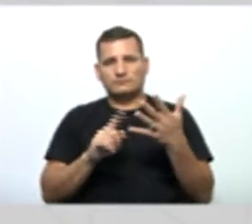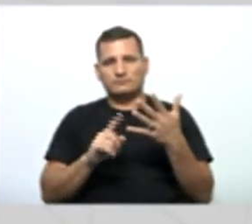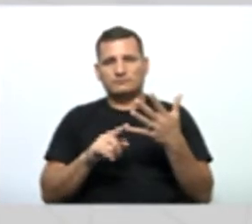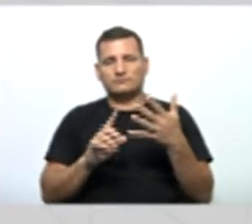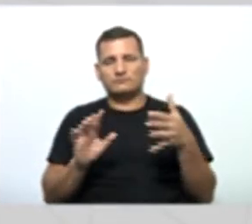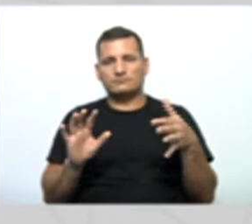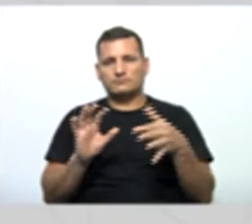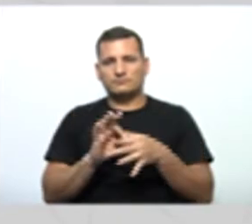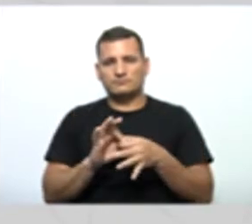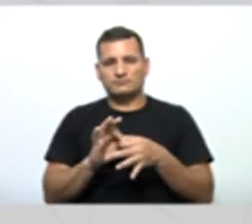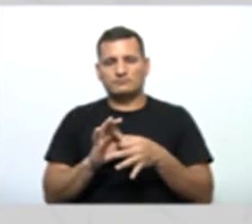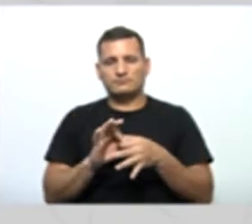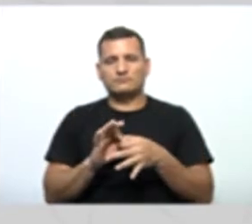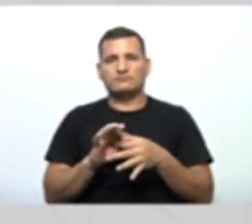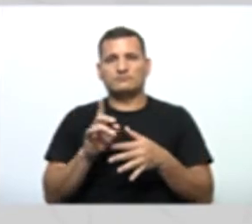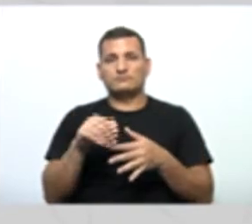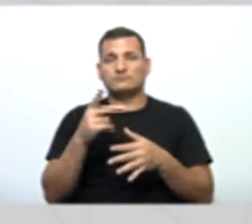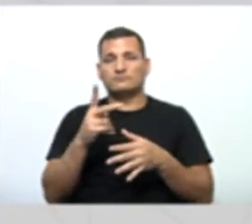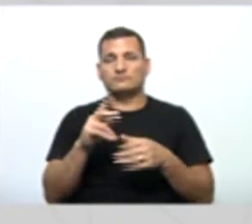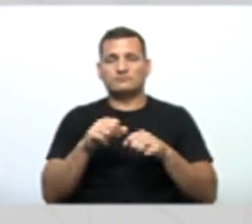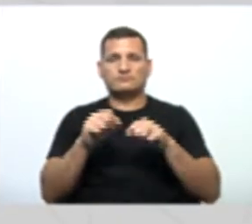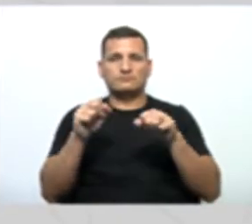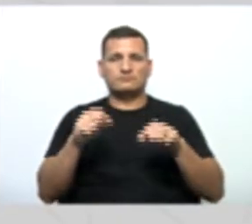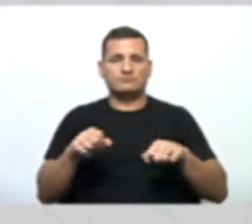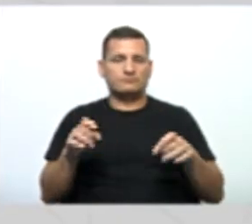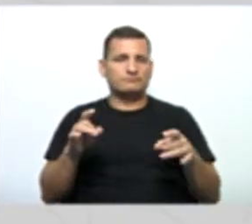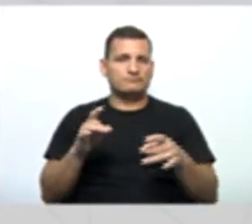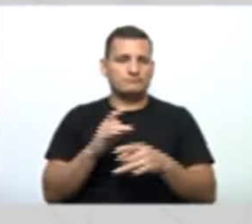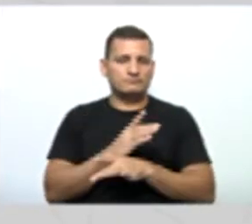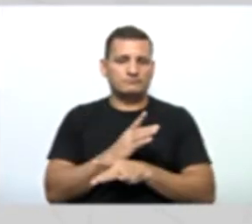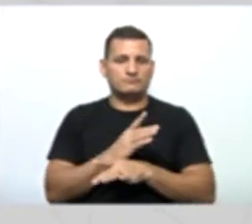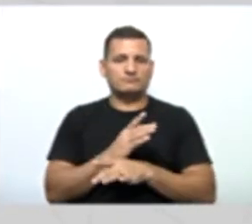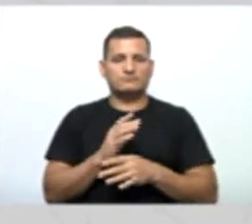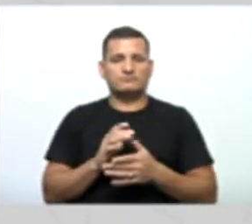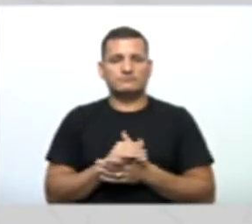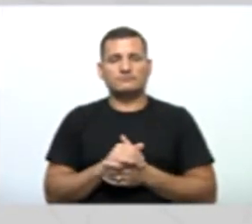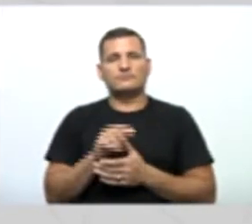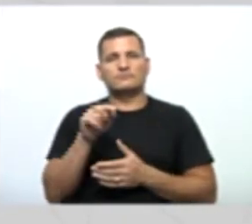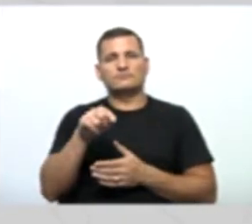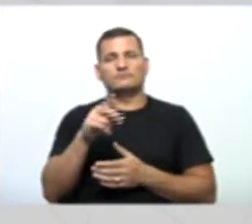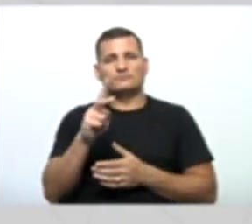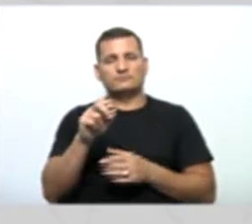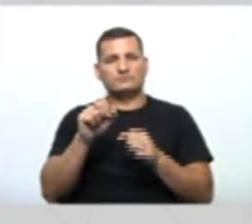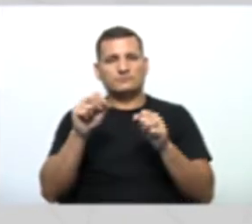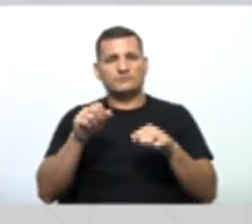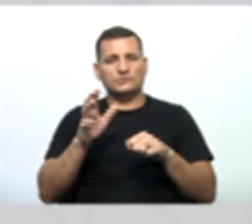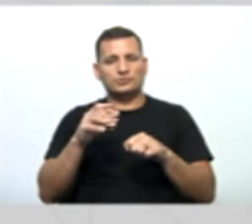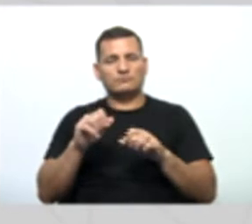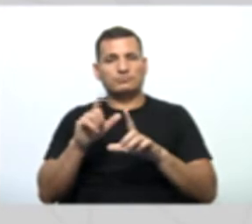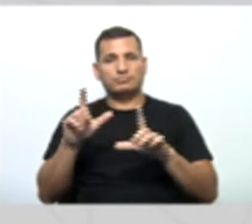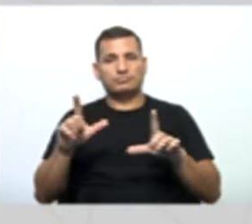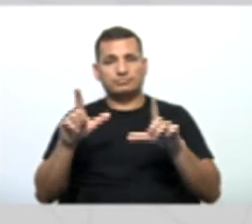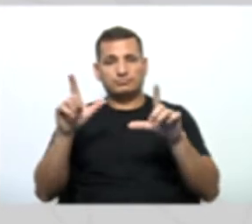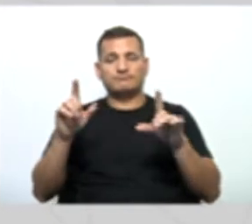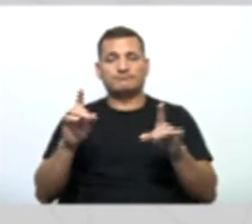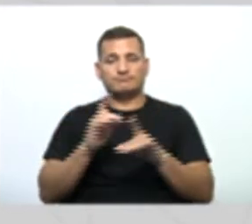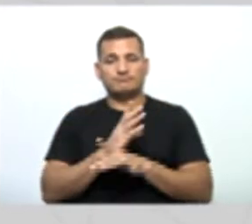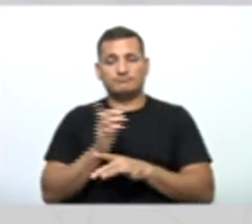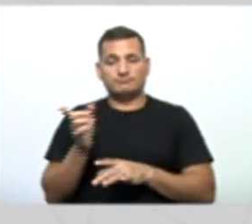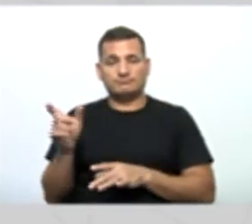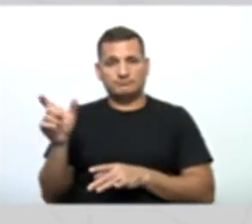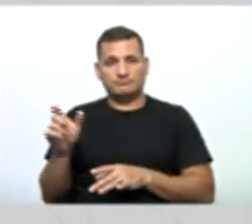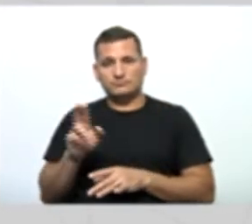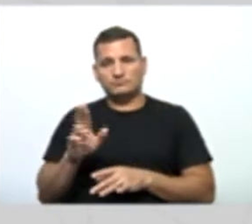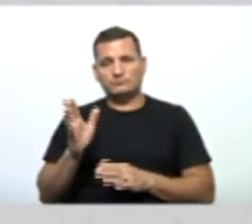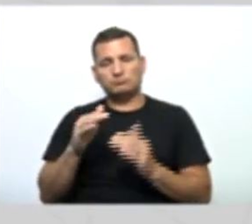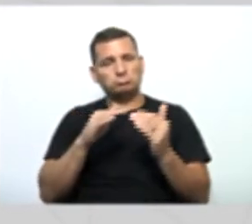que? É o seu sistema pronto. Aqui ele já vai estar rodando e o usuário já concordou com tudo que